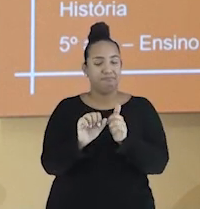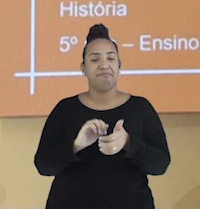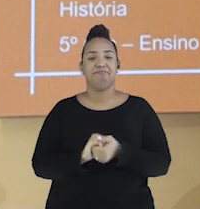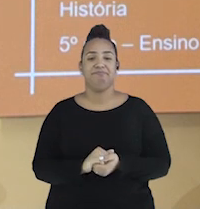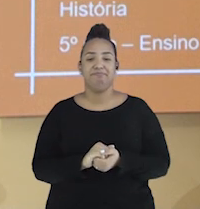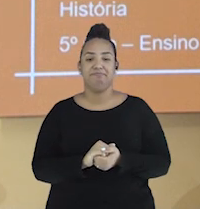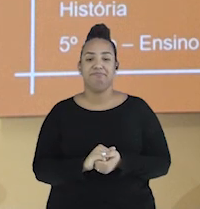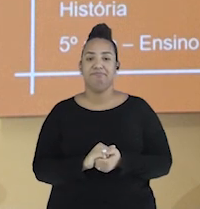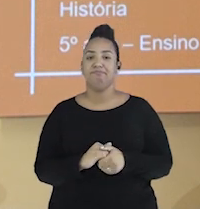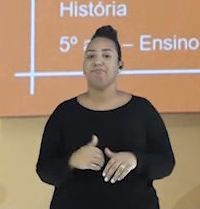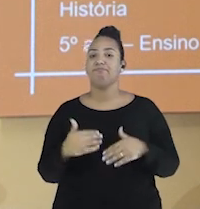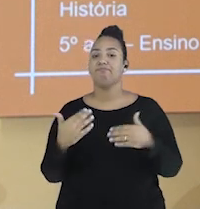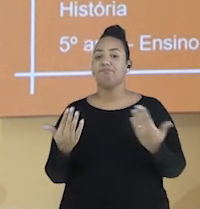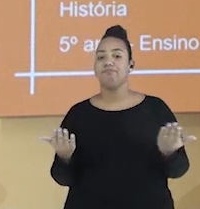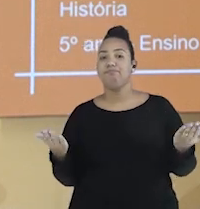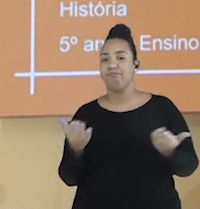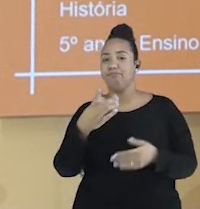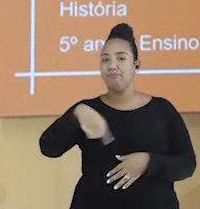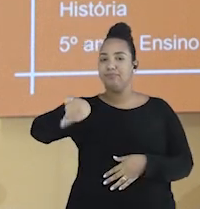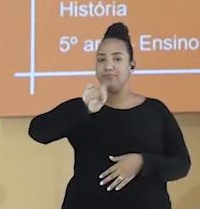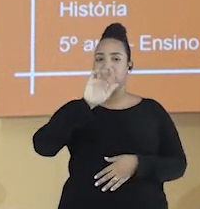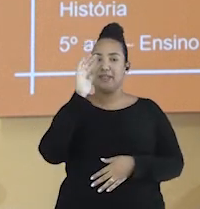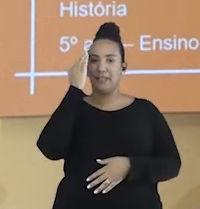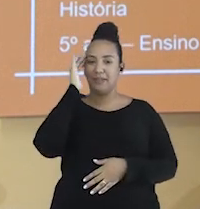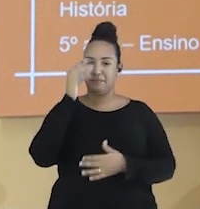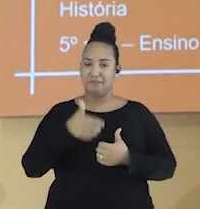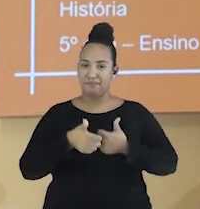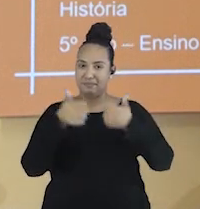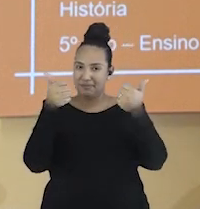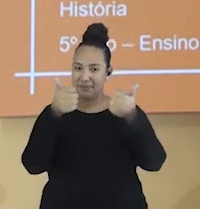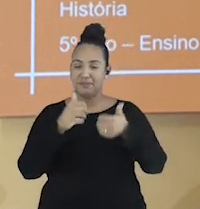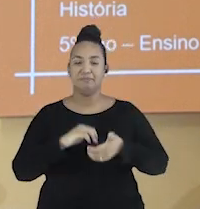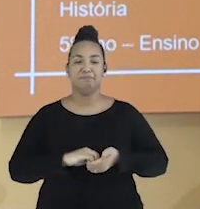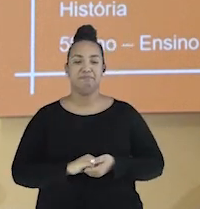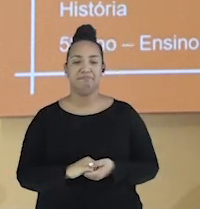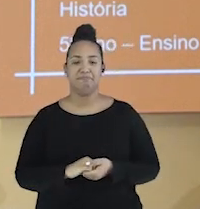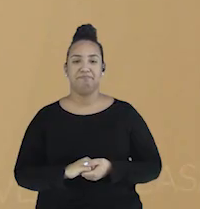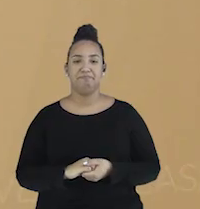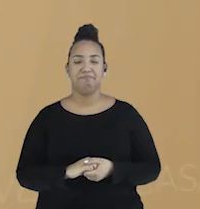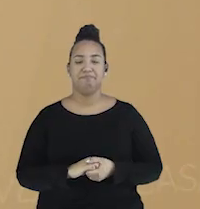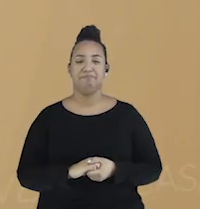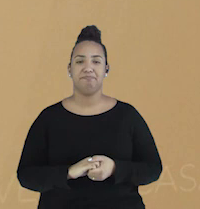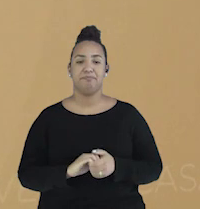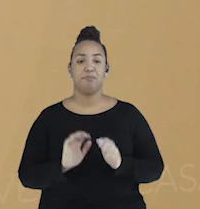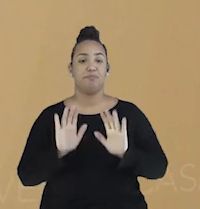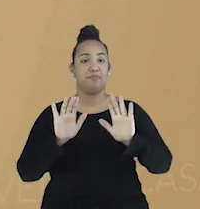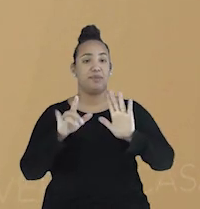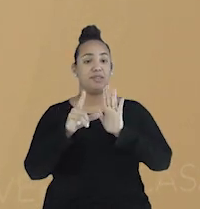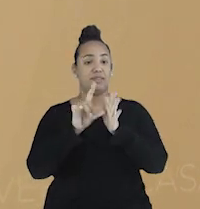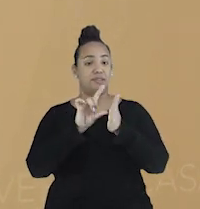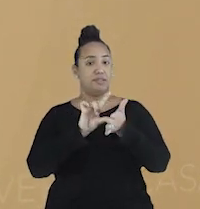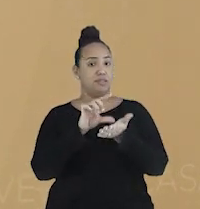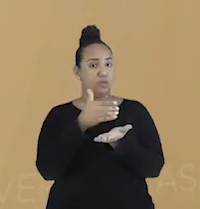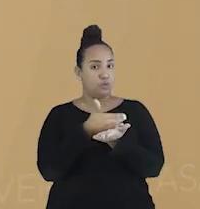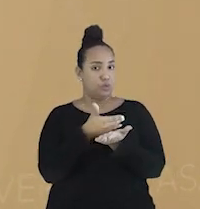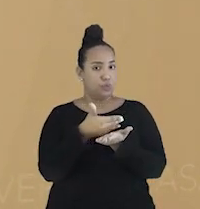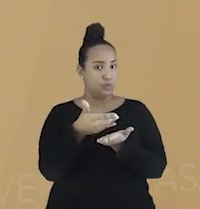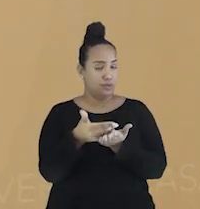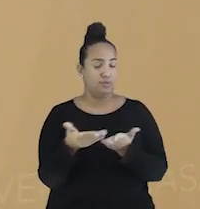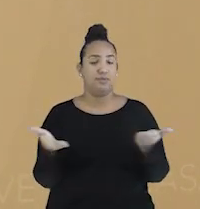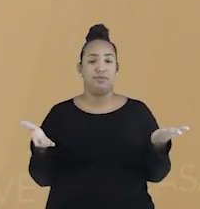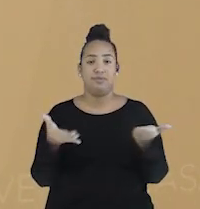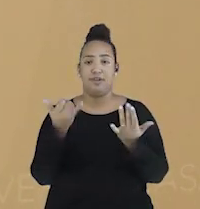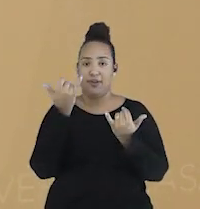tempo. Vamos entender melhor que história é essa? Vem comigo! Mas, antes de começar,